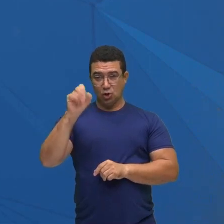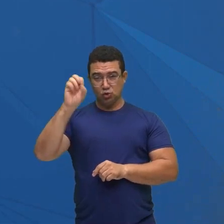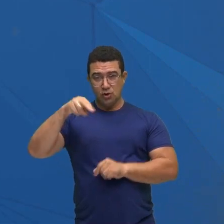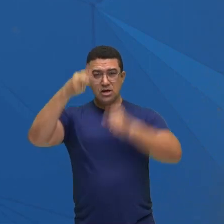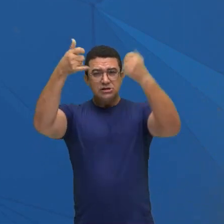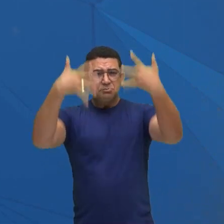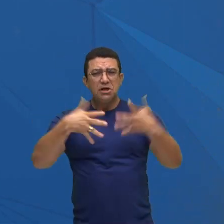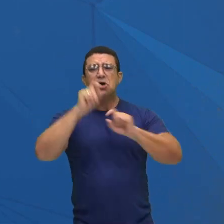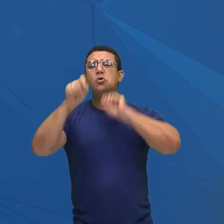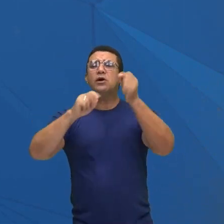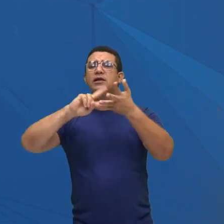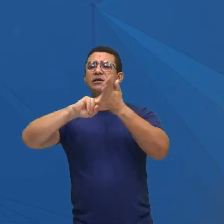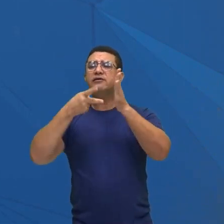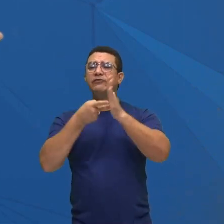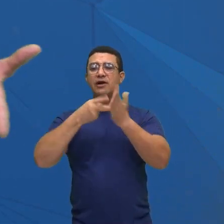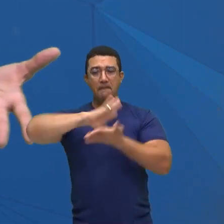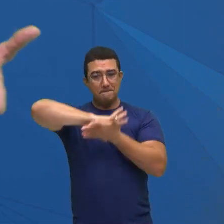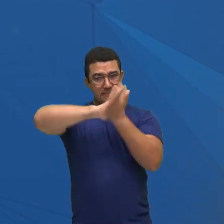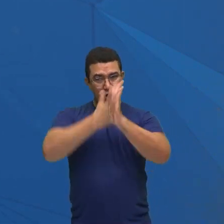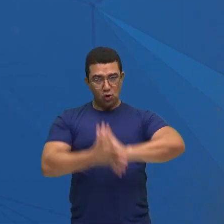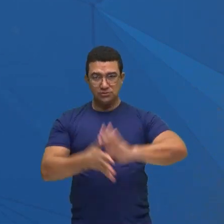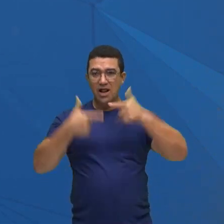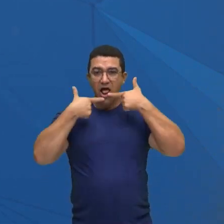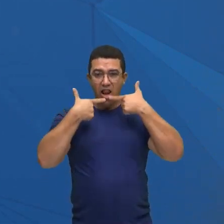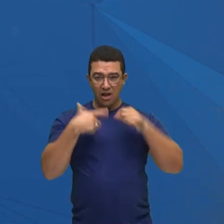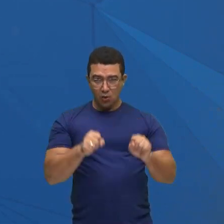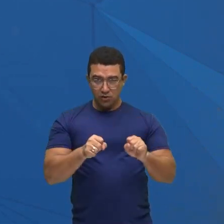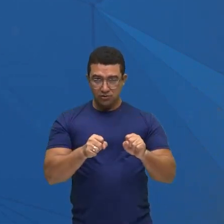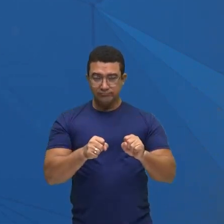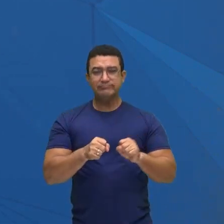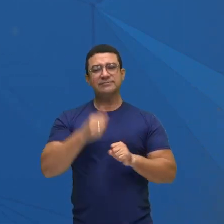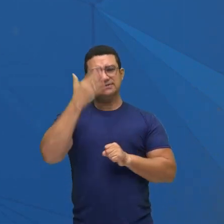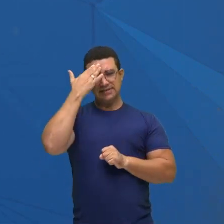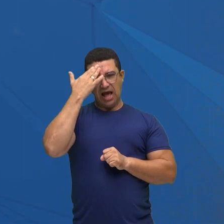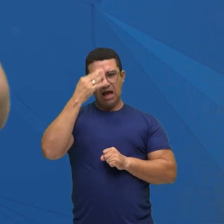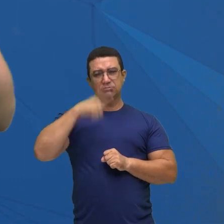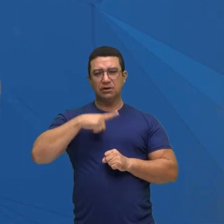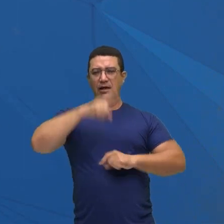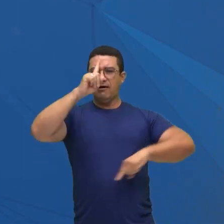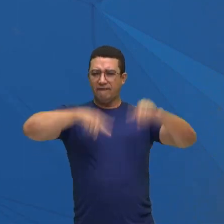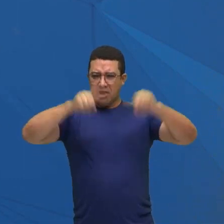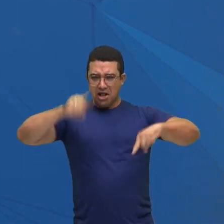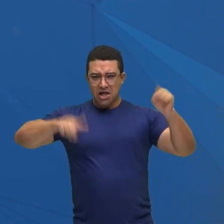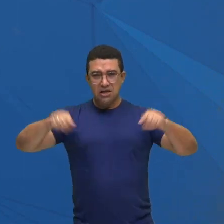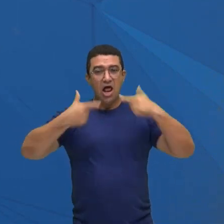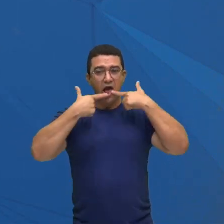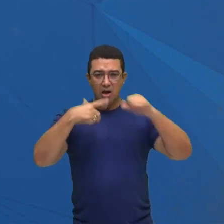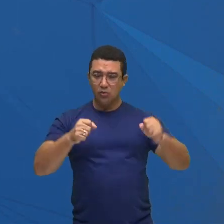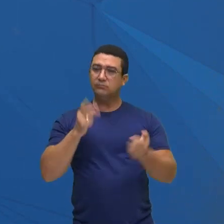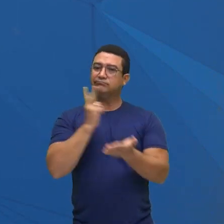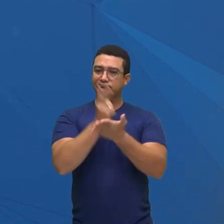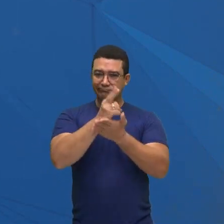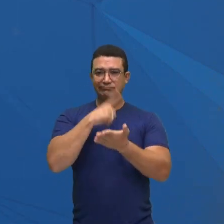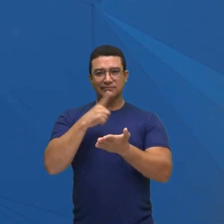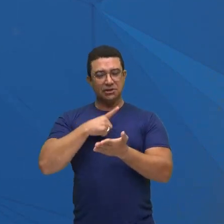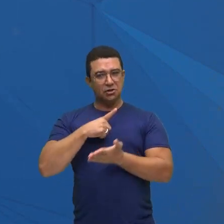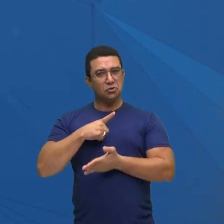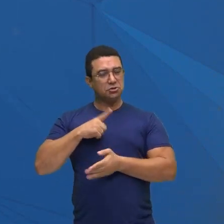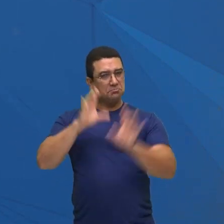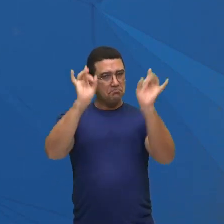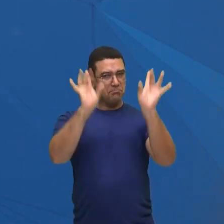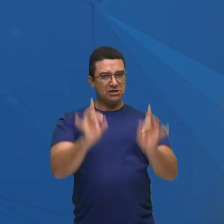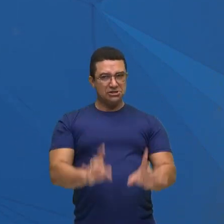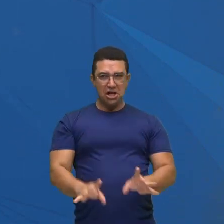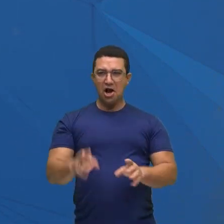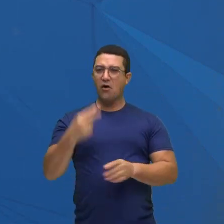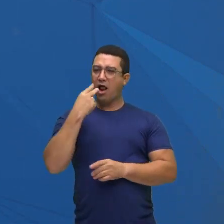é o preconceito linguístico, já que a gente sabe que existe tanta variação na fala, isso torna cada vez mais rico o idioma, né?